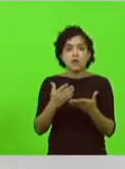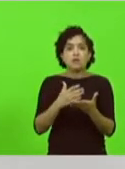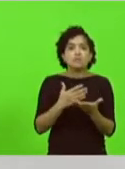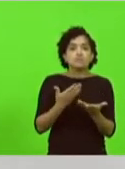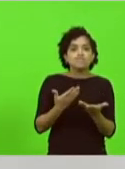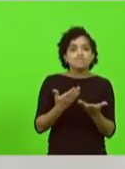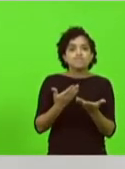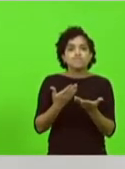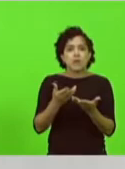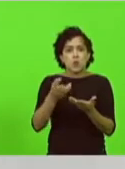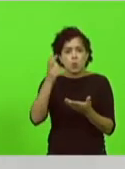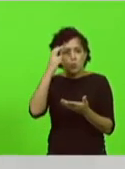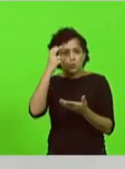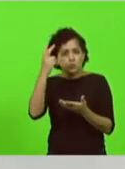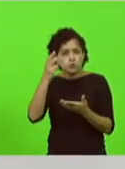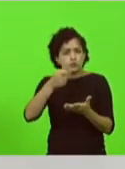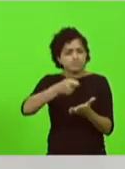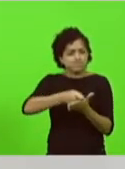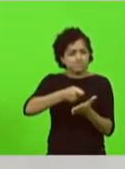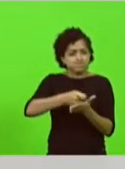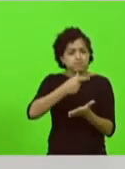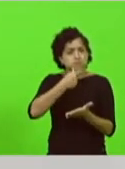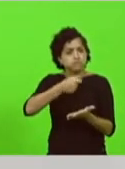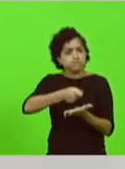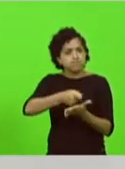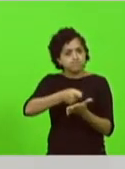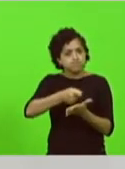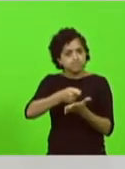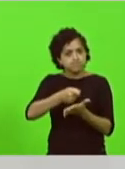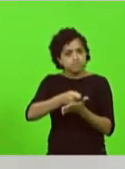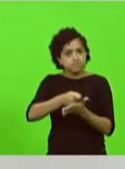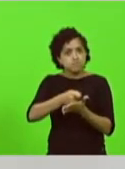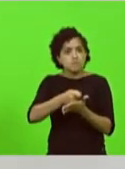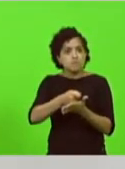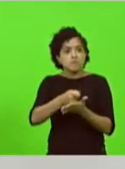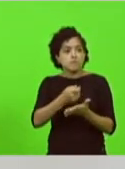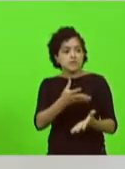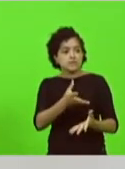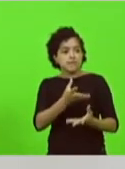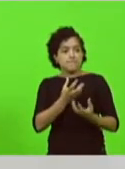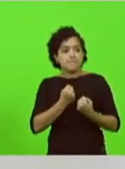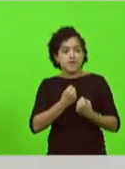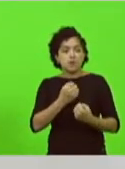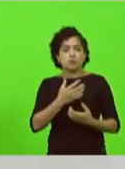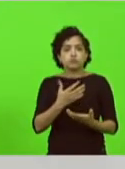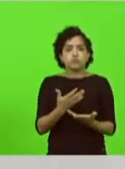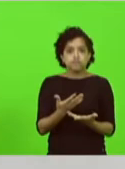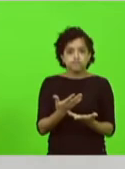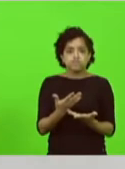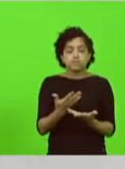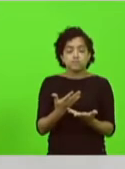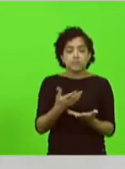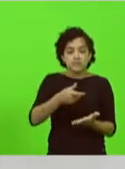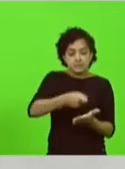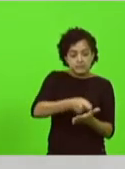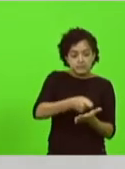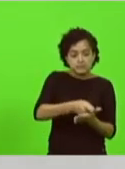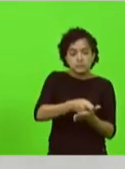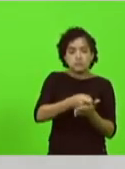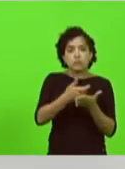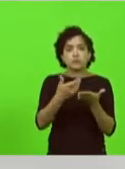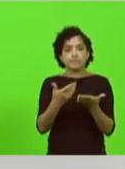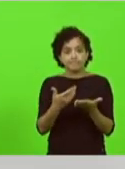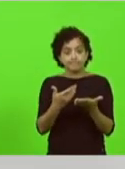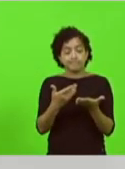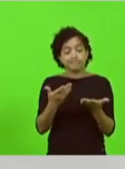cultura machista que enxerga a mulher como propriedade e a subjuga. Infelizmente, nosso